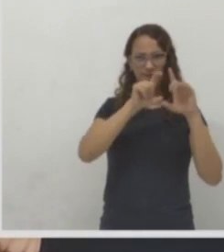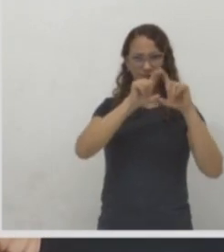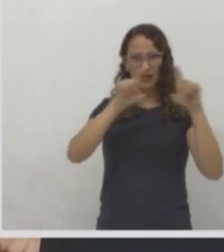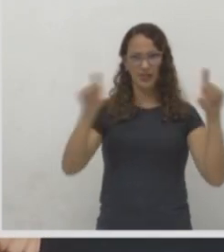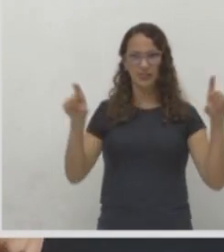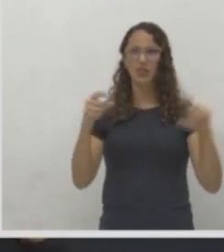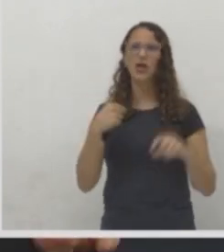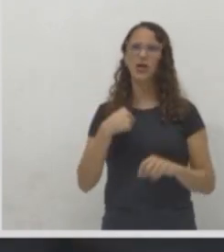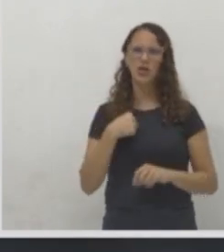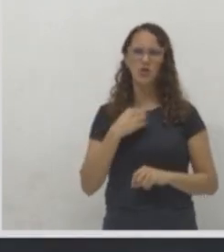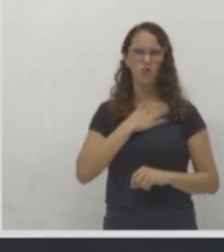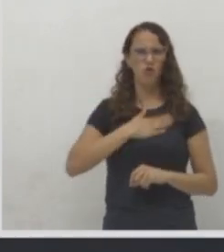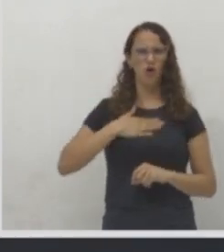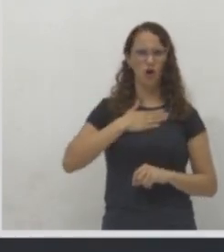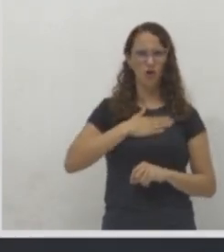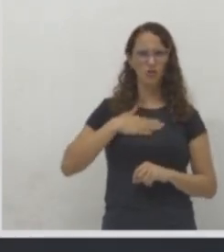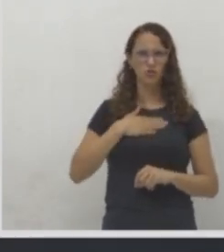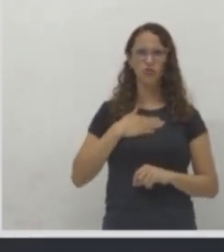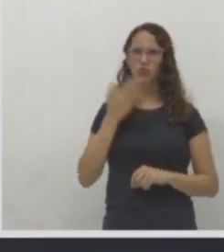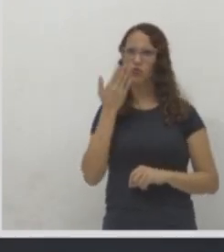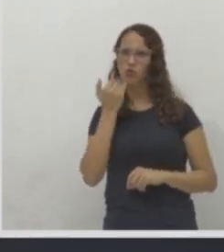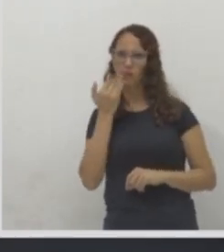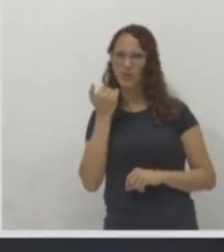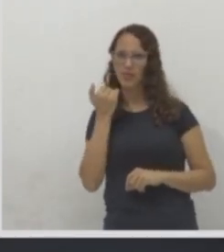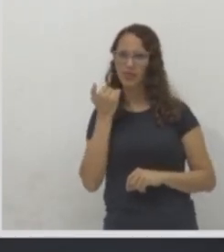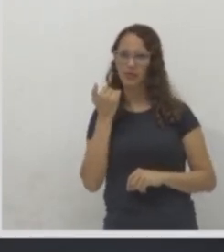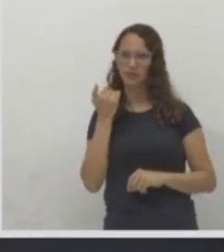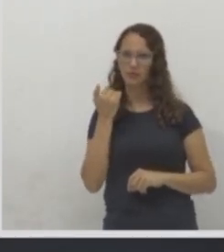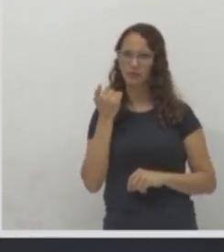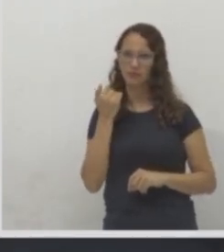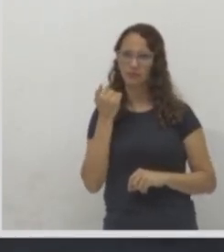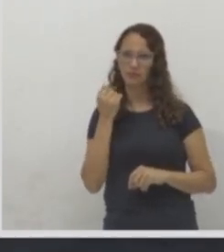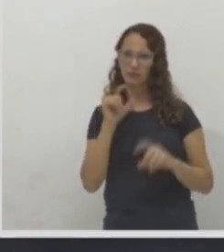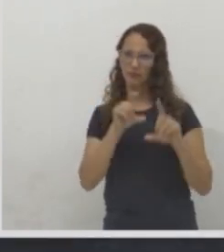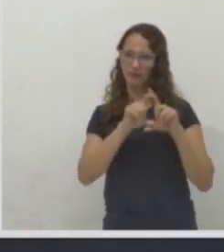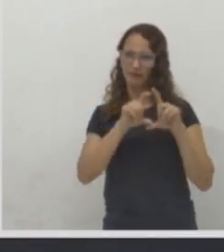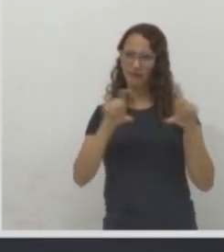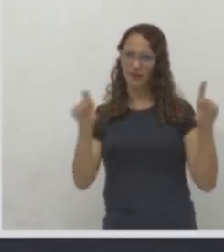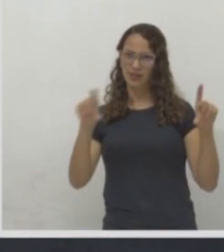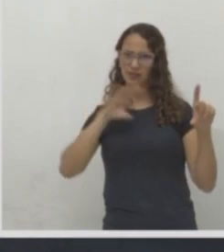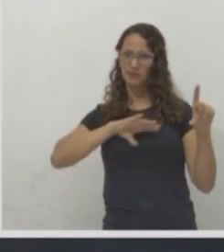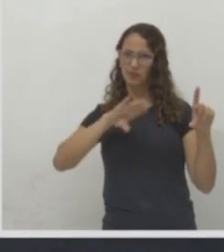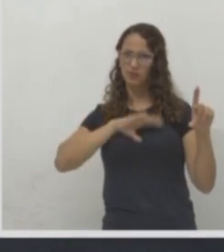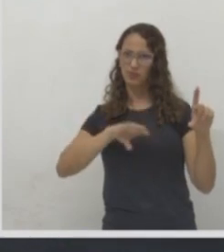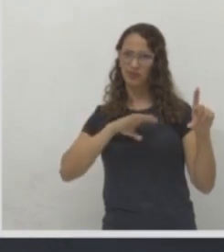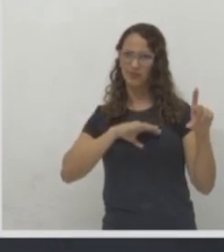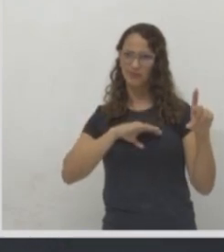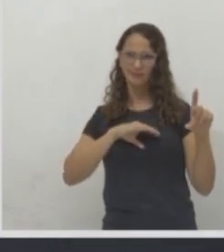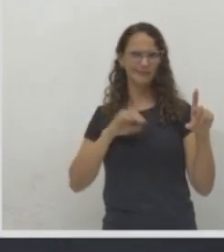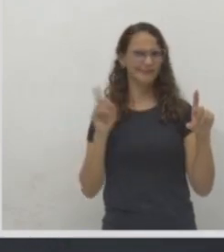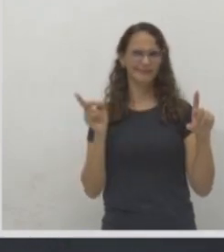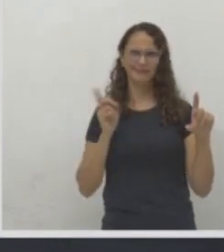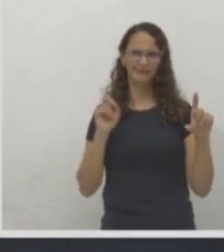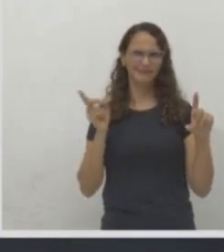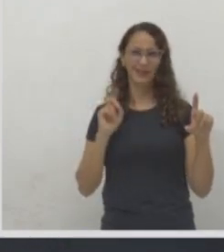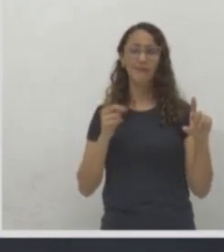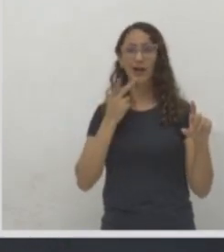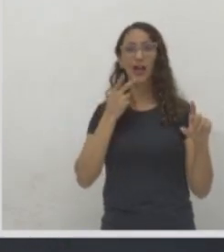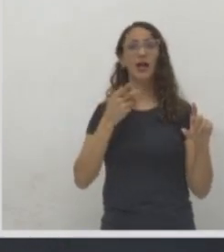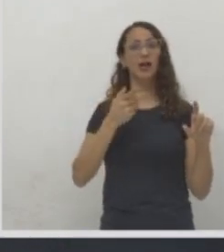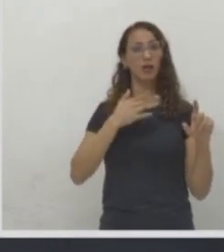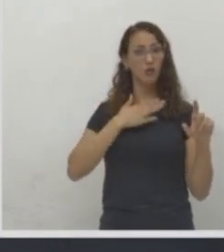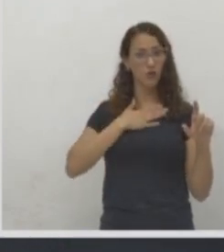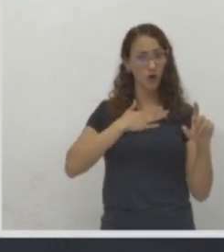comida. Eu gosto pizza. Você não diz isso. Você diz, eu gosto de comida, eu gosto de pizza. Gosto